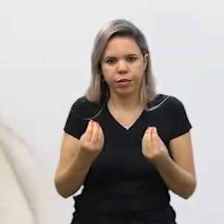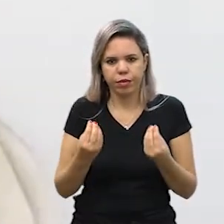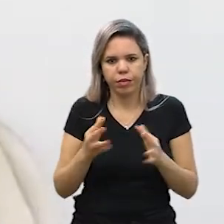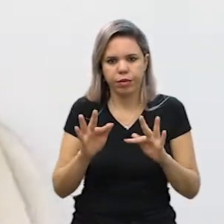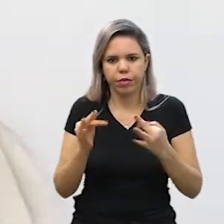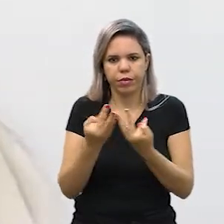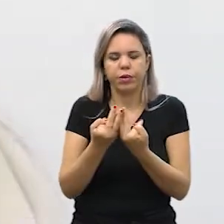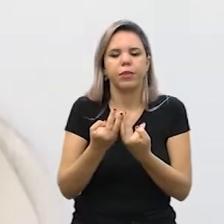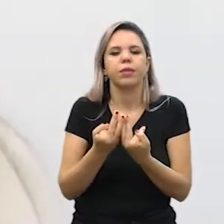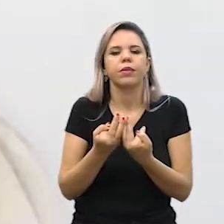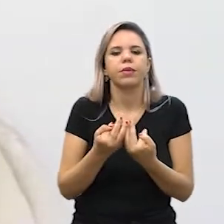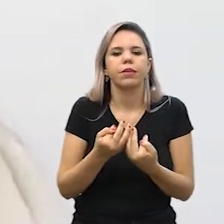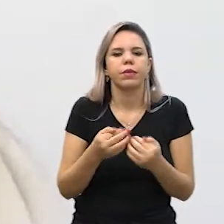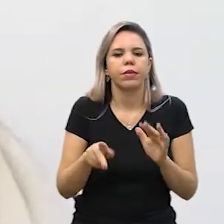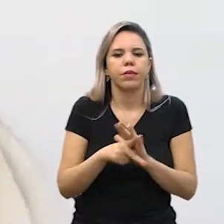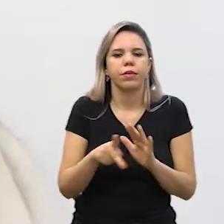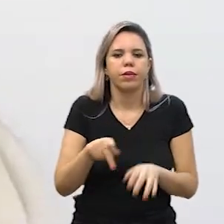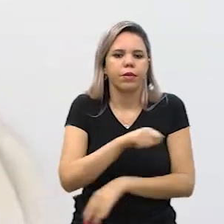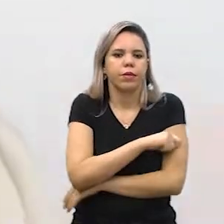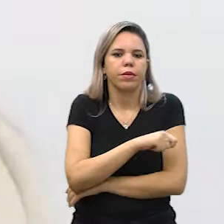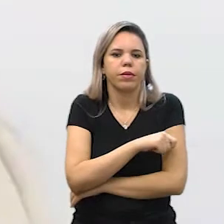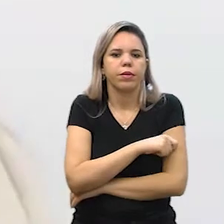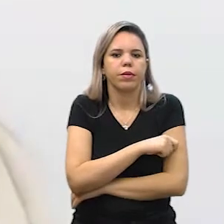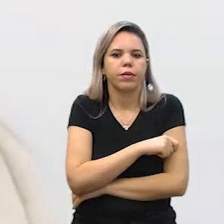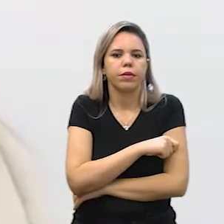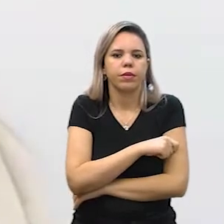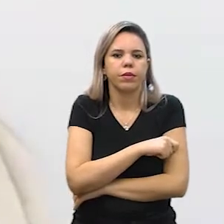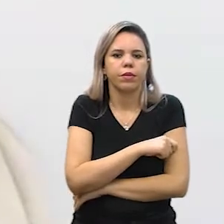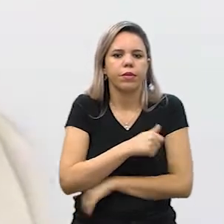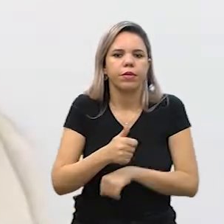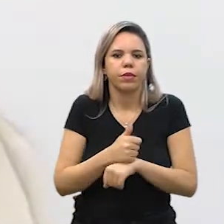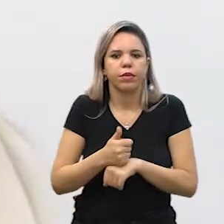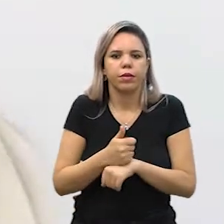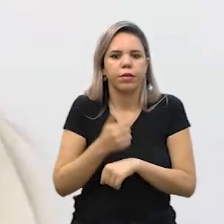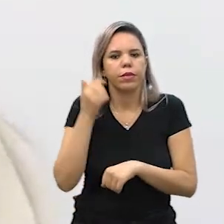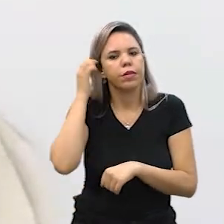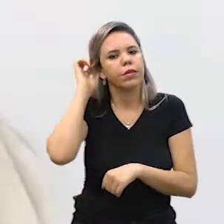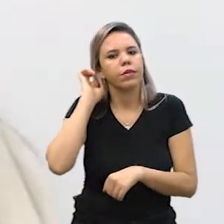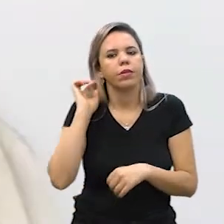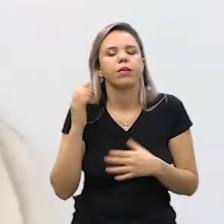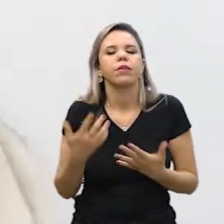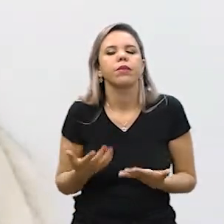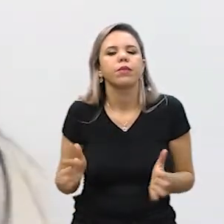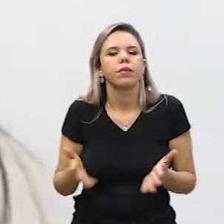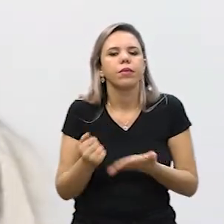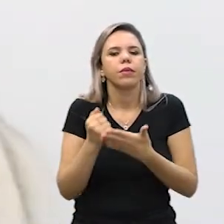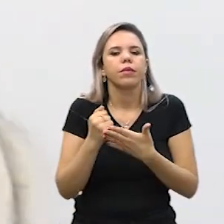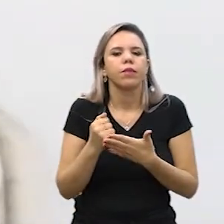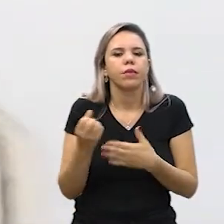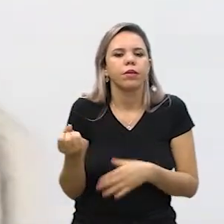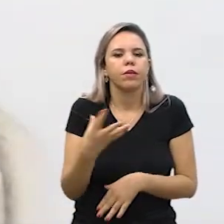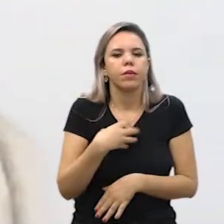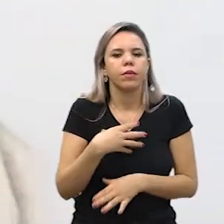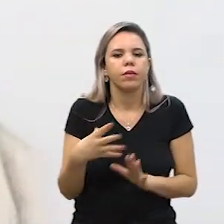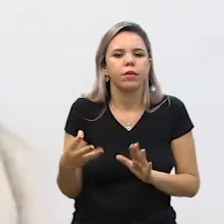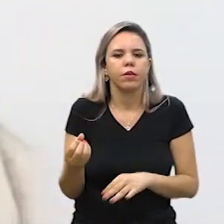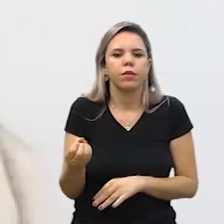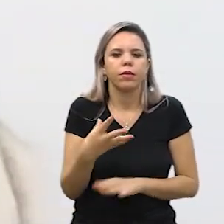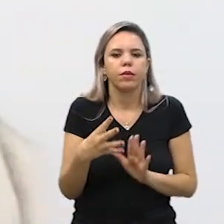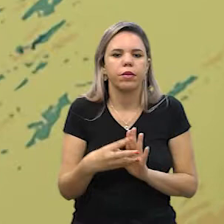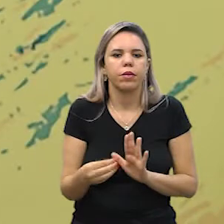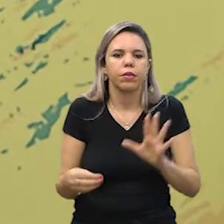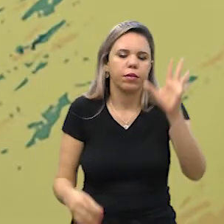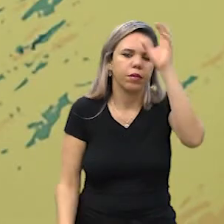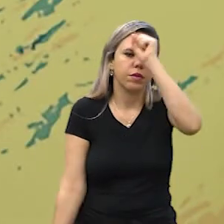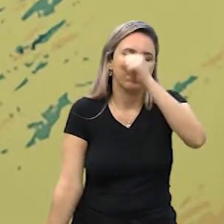aos pais, quanto aos próprios alunos e ao corpo docente, para contribuir aí nesse novo modelo de aprendizagem.